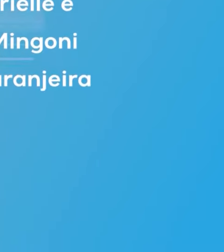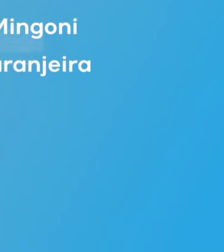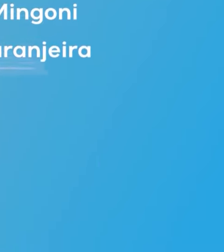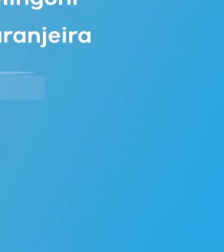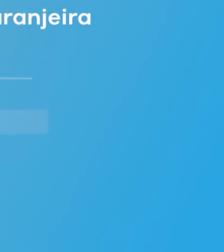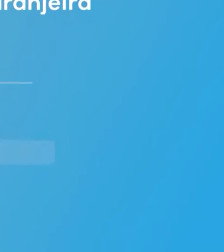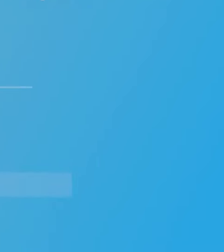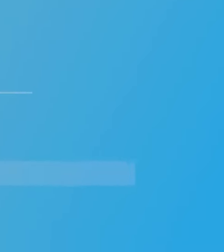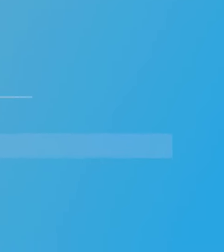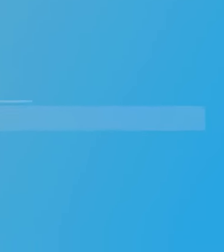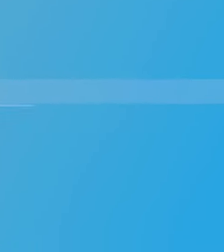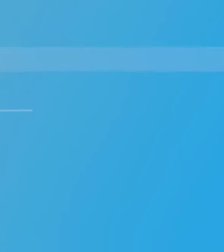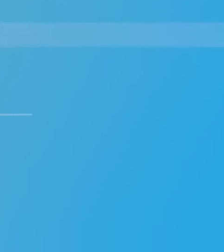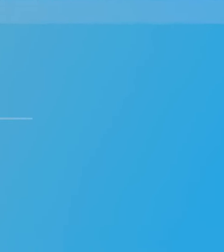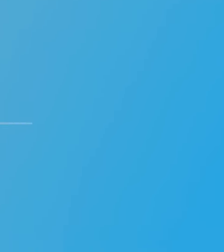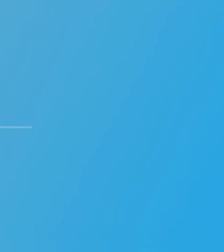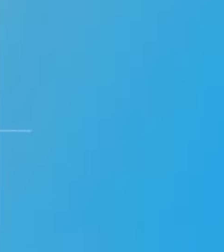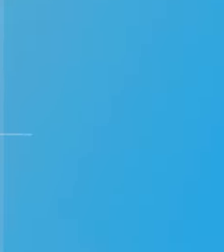Música